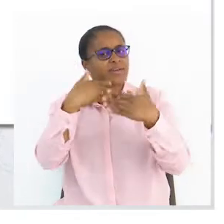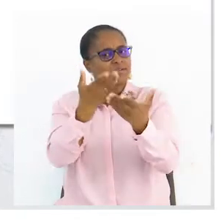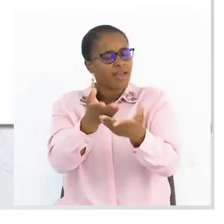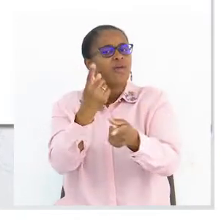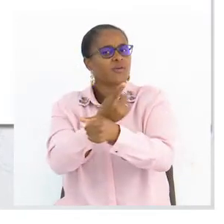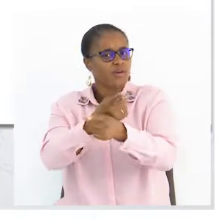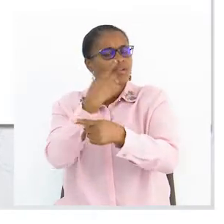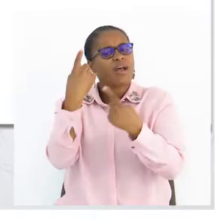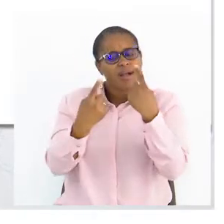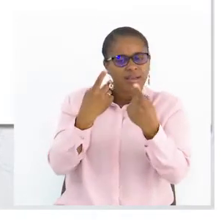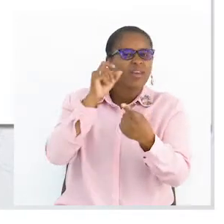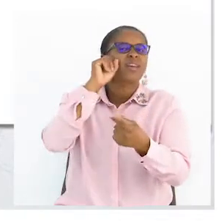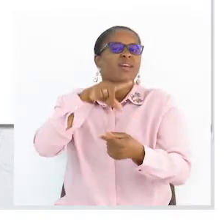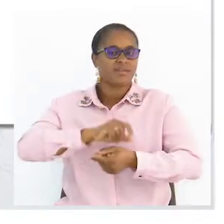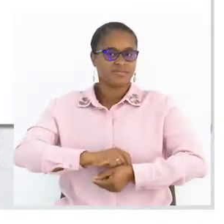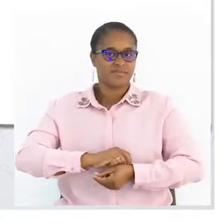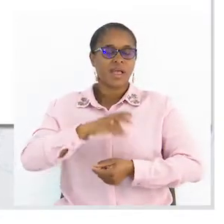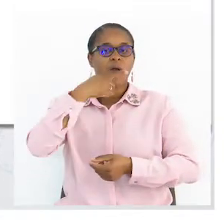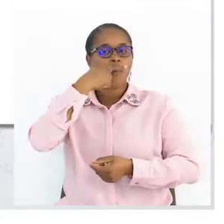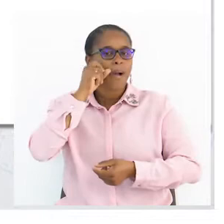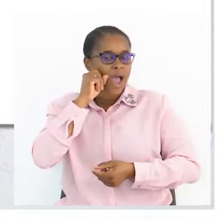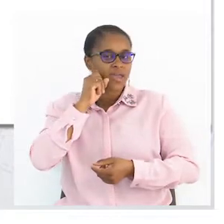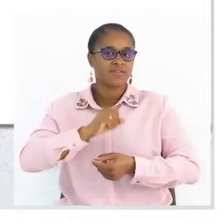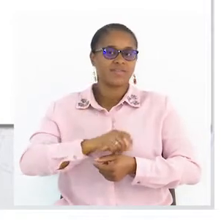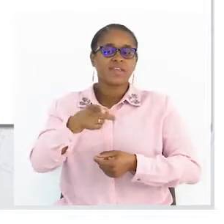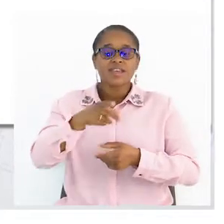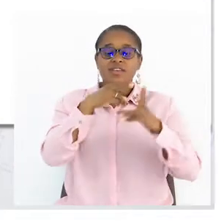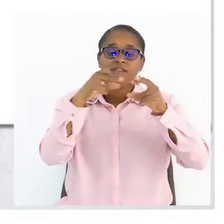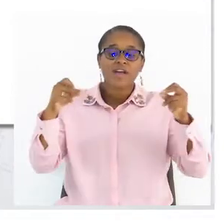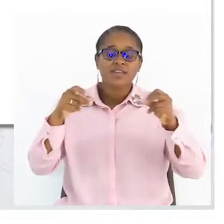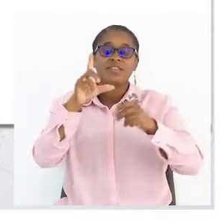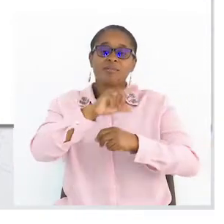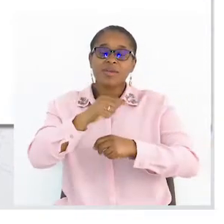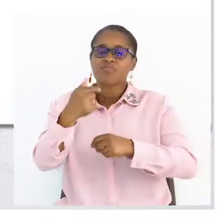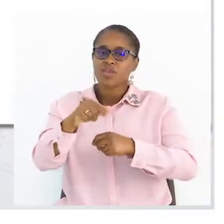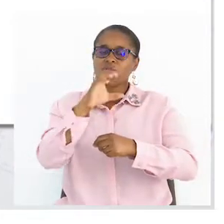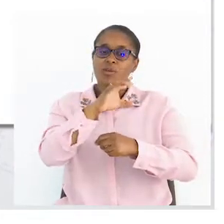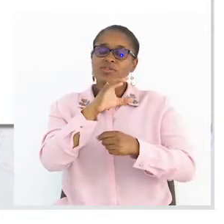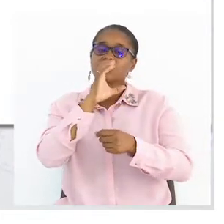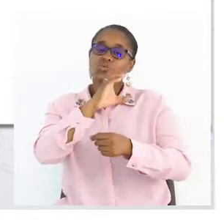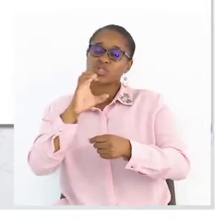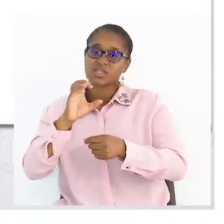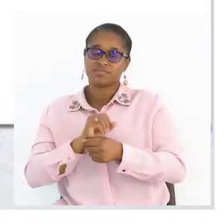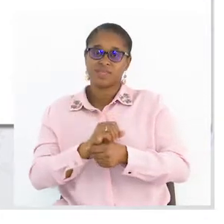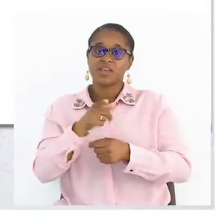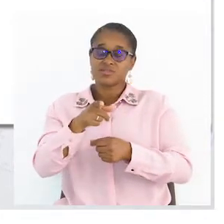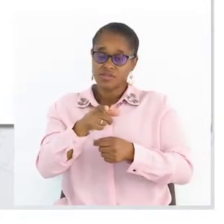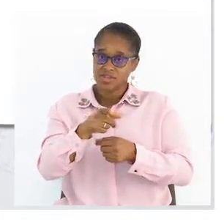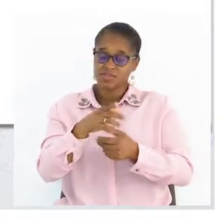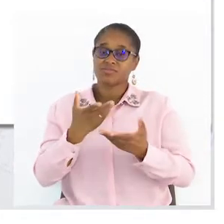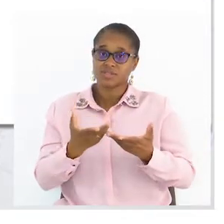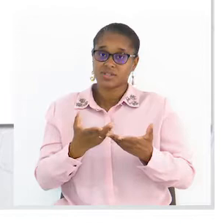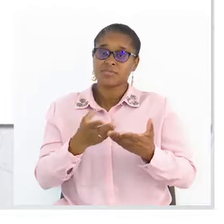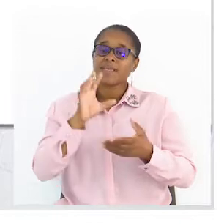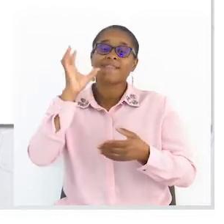alguém. Quem é neste caso? Ao pai. E nesta frase também temos o complemento circunstancial, neste caso